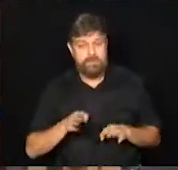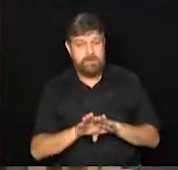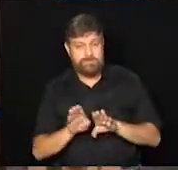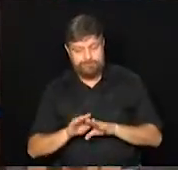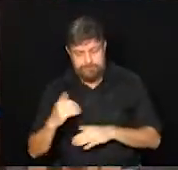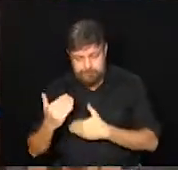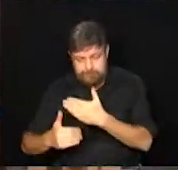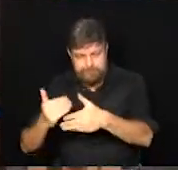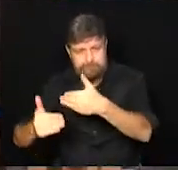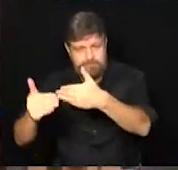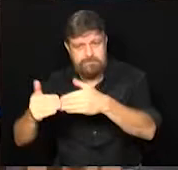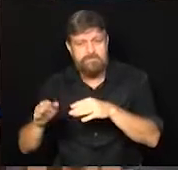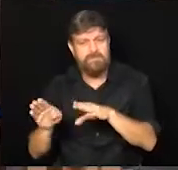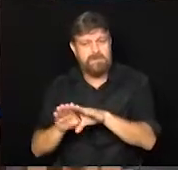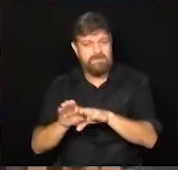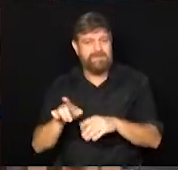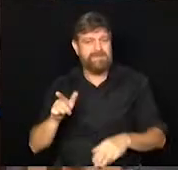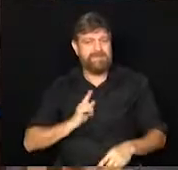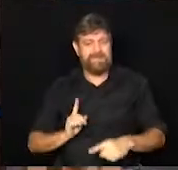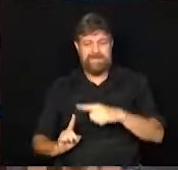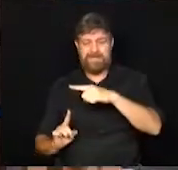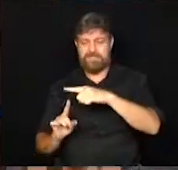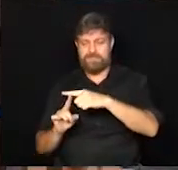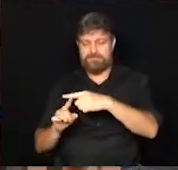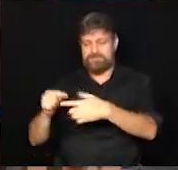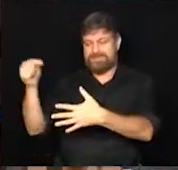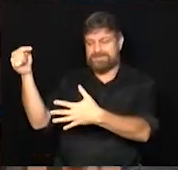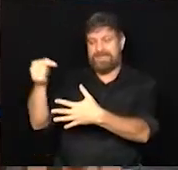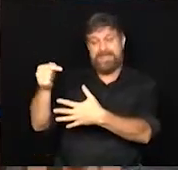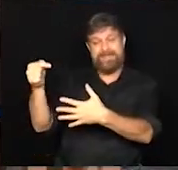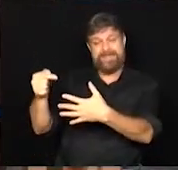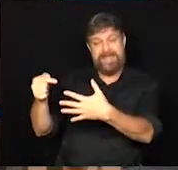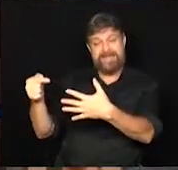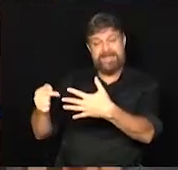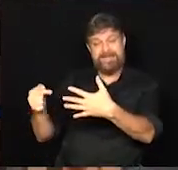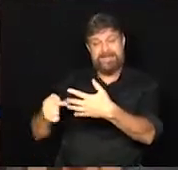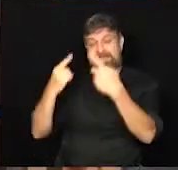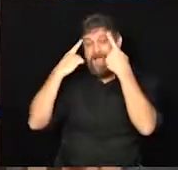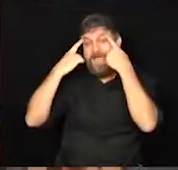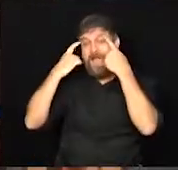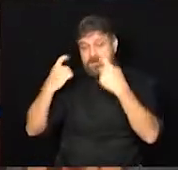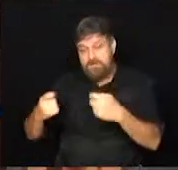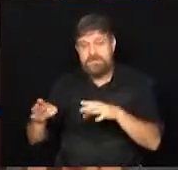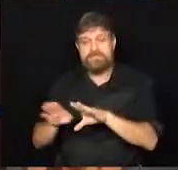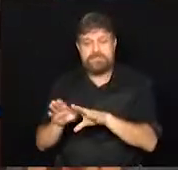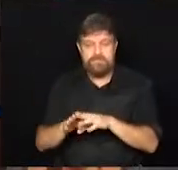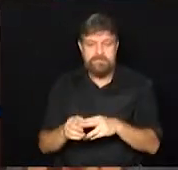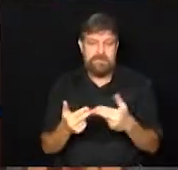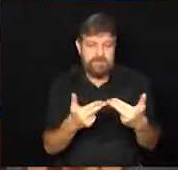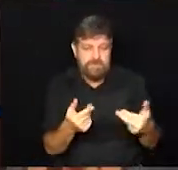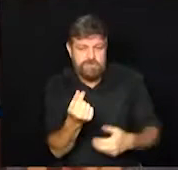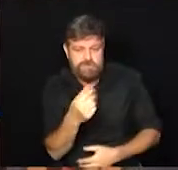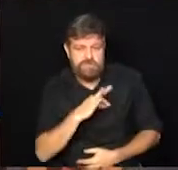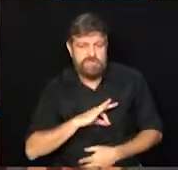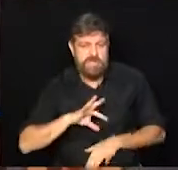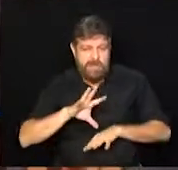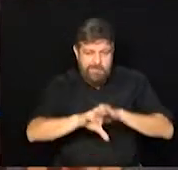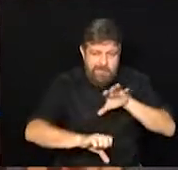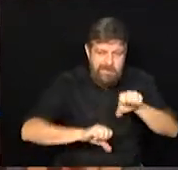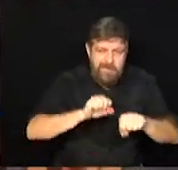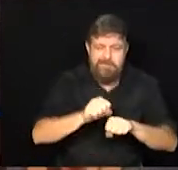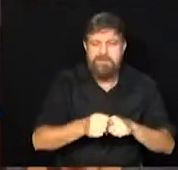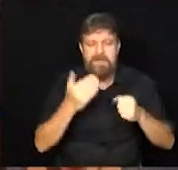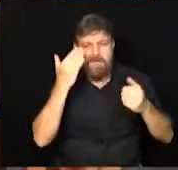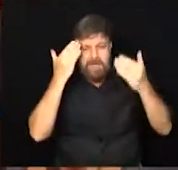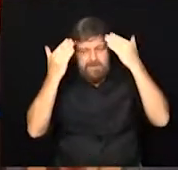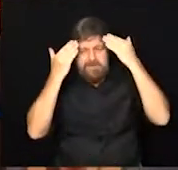avançando nas tipificações, né, de outras violências, violência patrimonial, violência psicológica, violência